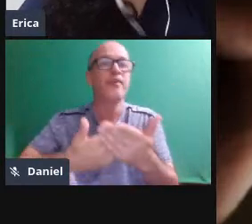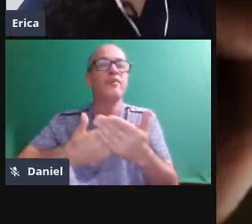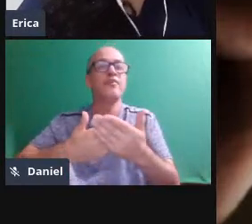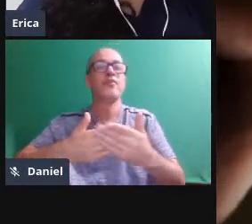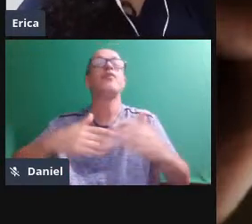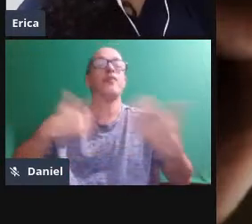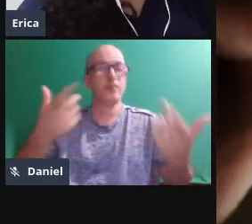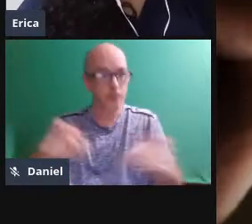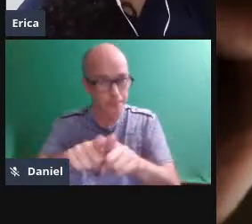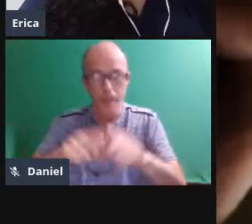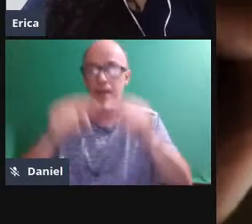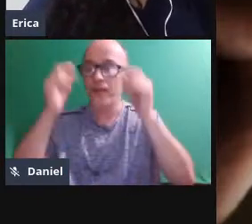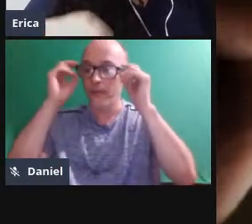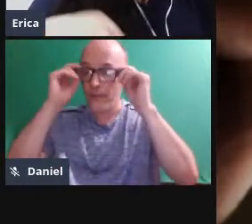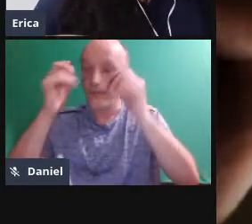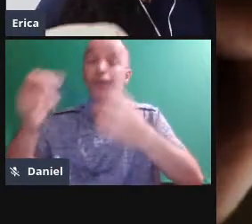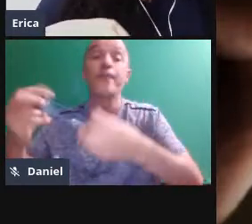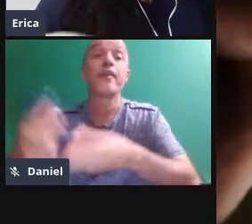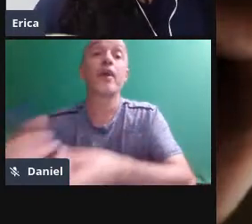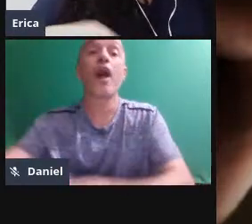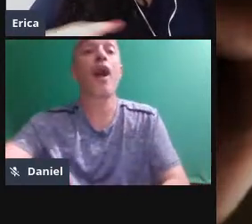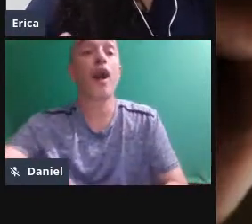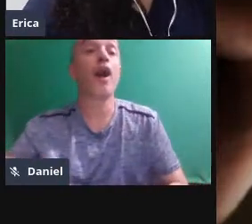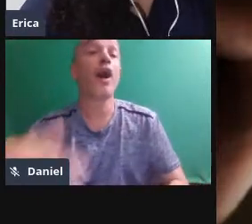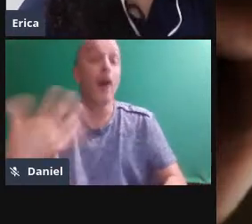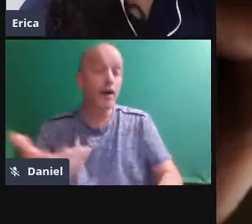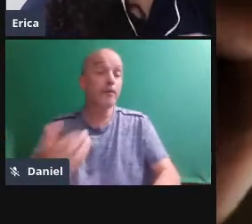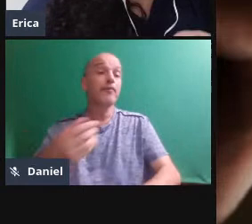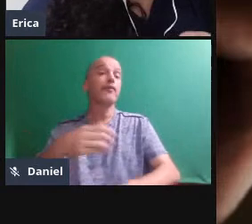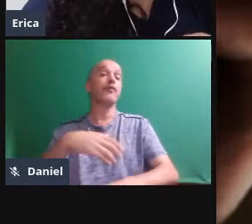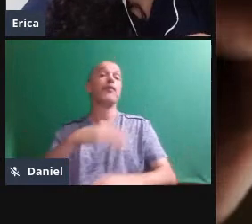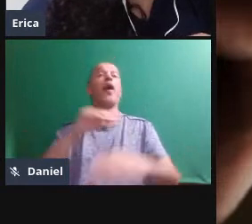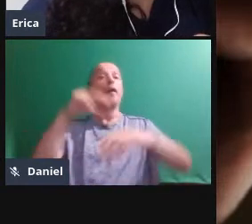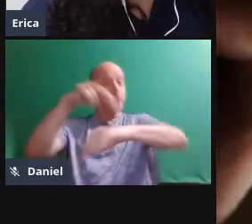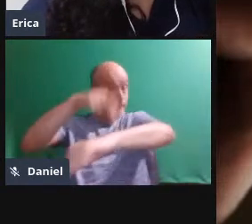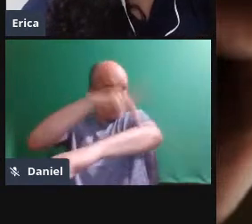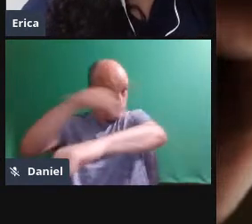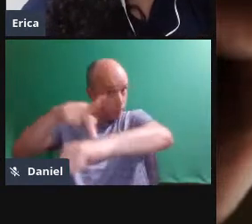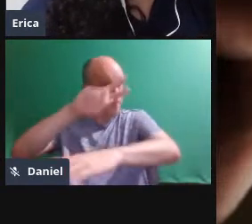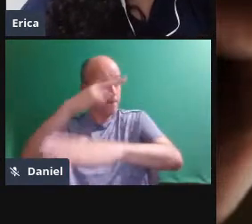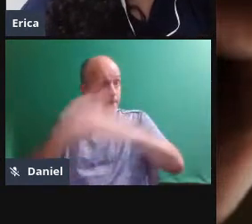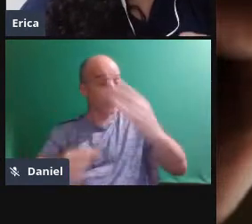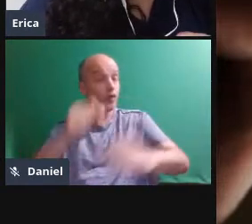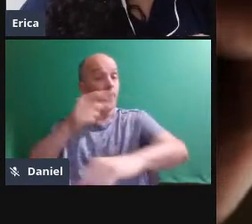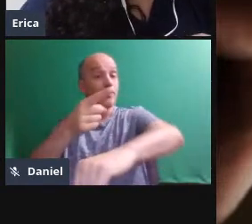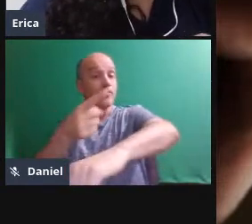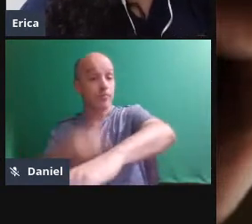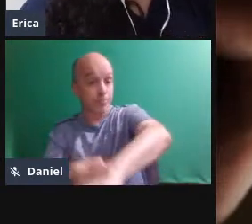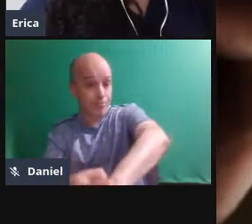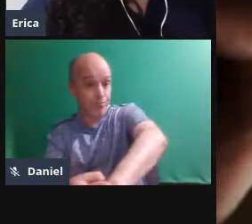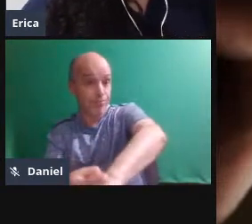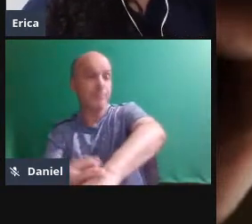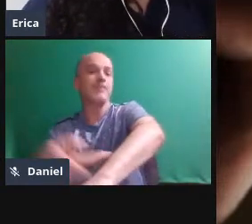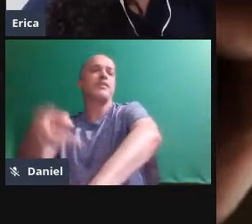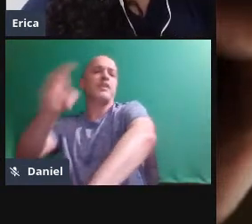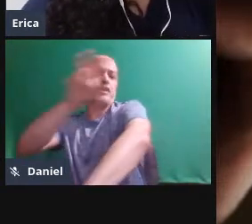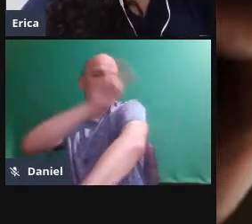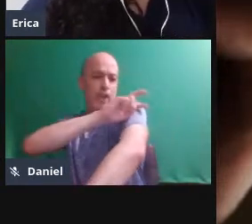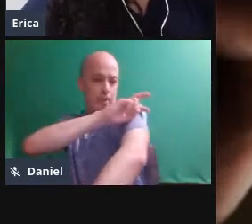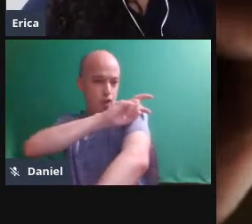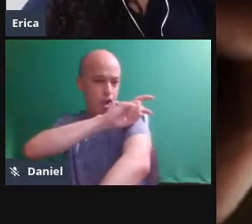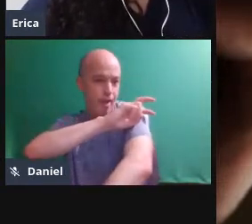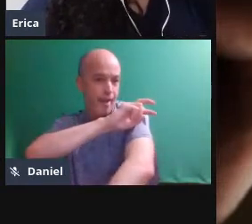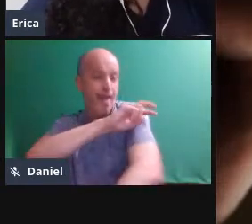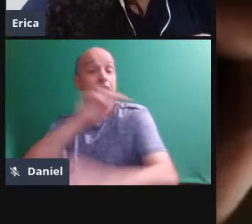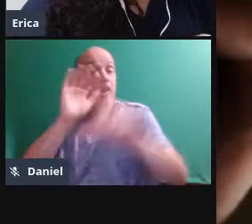de respeito à comunidade surda. Então, é preciso que esses intérpretes tenham um conhecimento aprofundado disso, né? Pedagogia